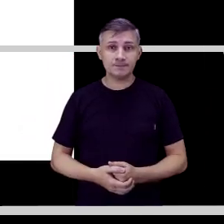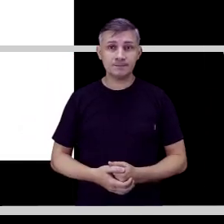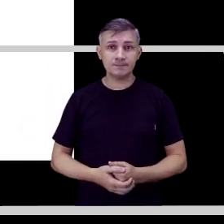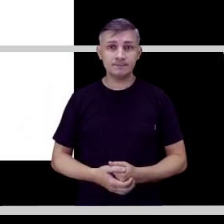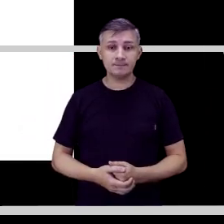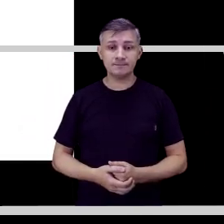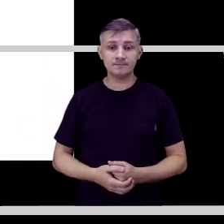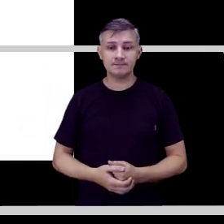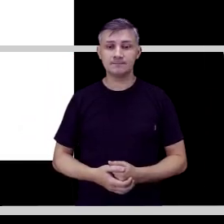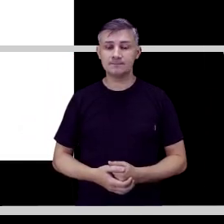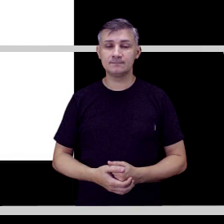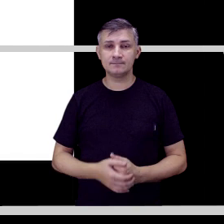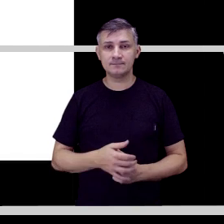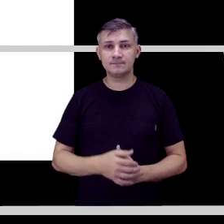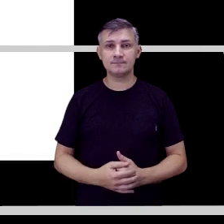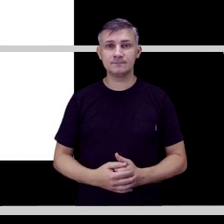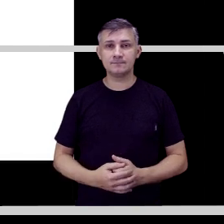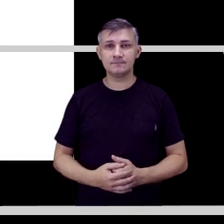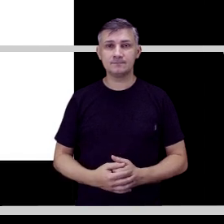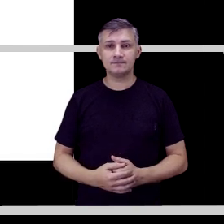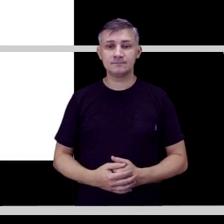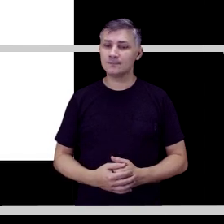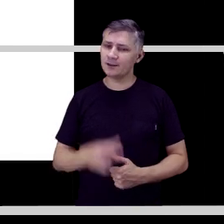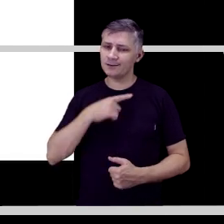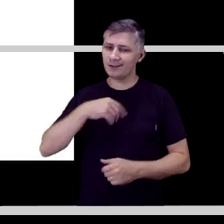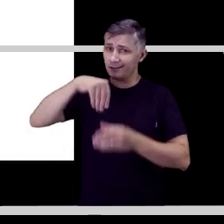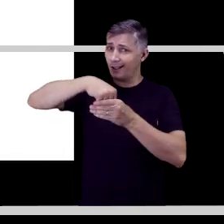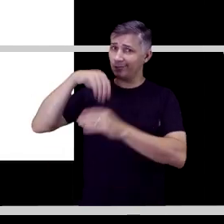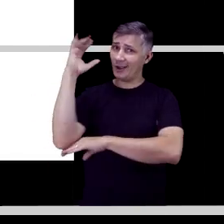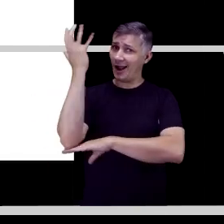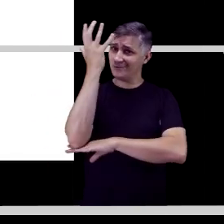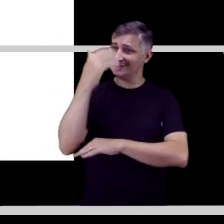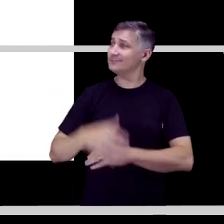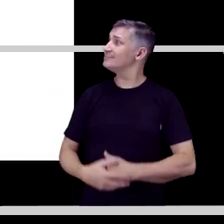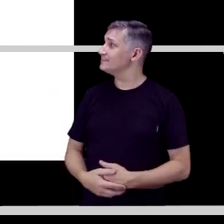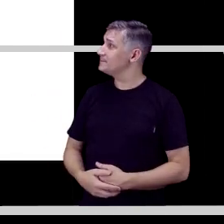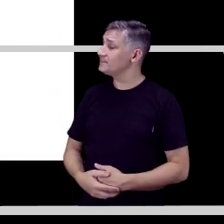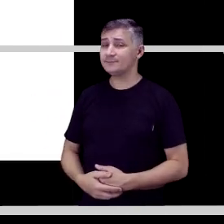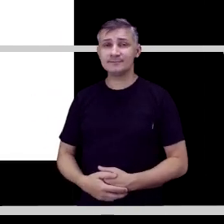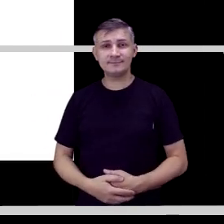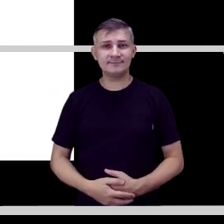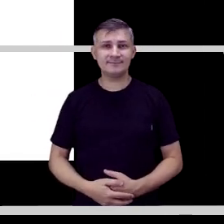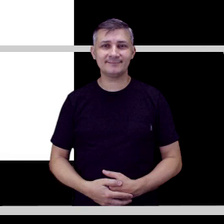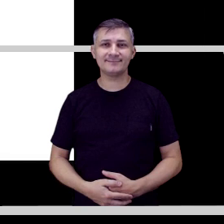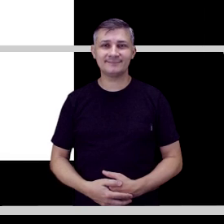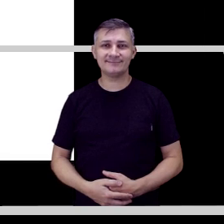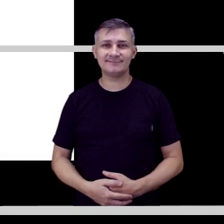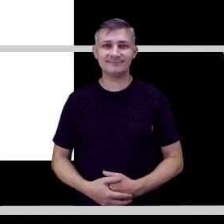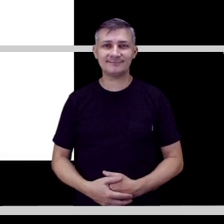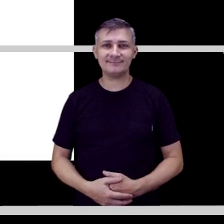natural, toda instalação aparente também para gerar flexibilidade, transformação ao longo do tempo. Um